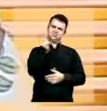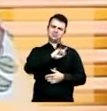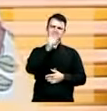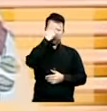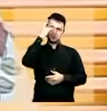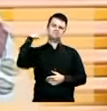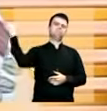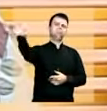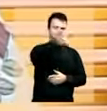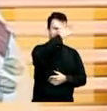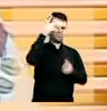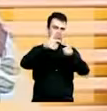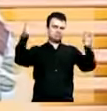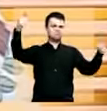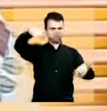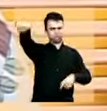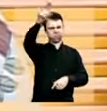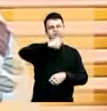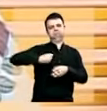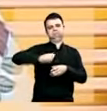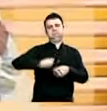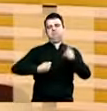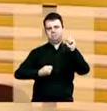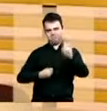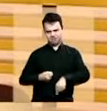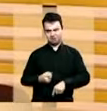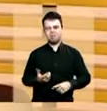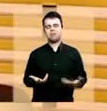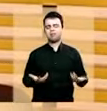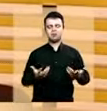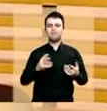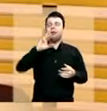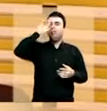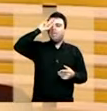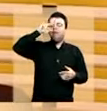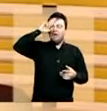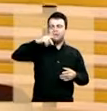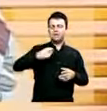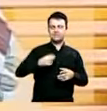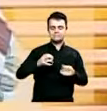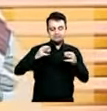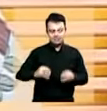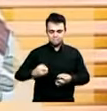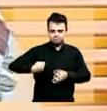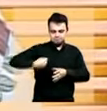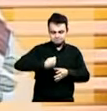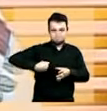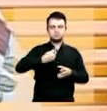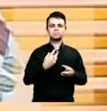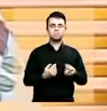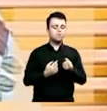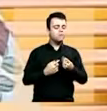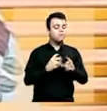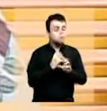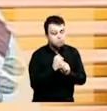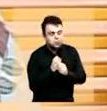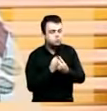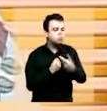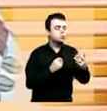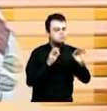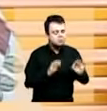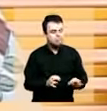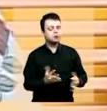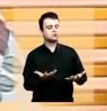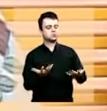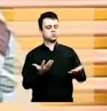novo, que é o que a maioria faz. Né? A gente usa muito erradamente, não tem a noção de quanto